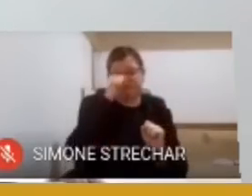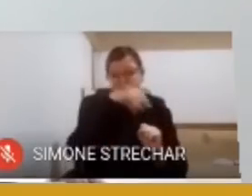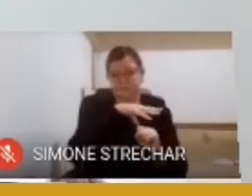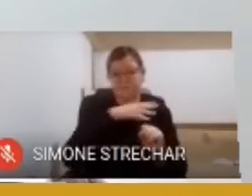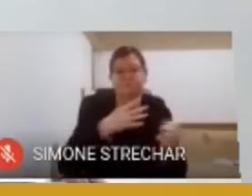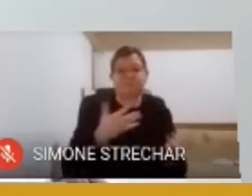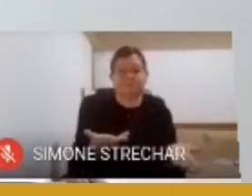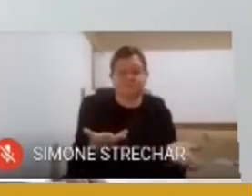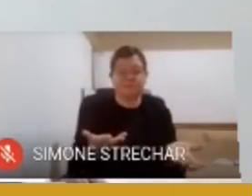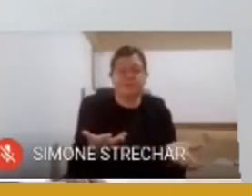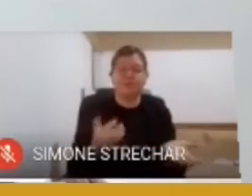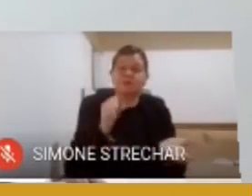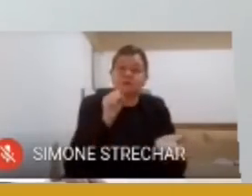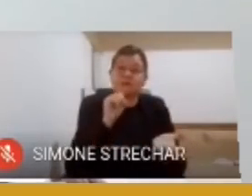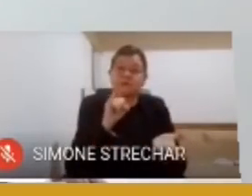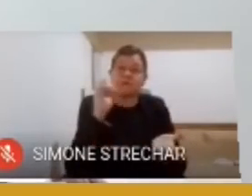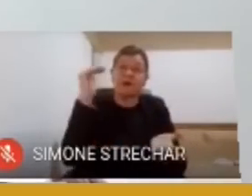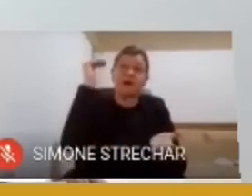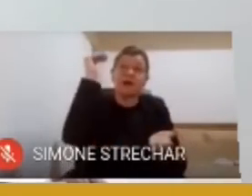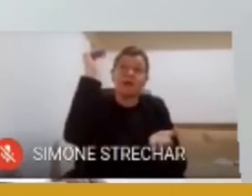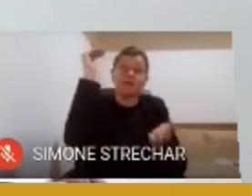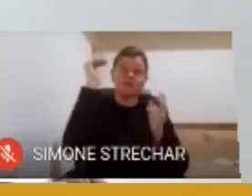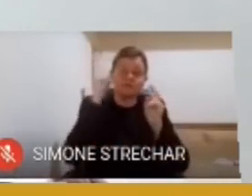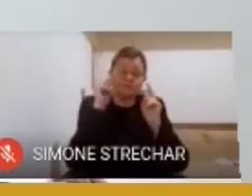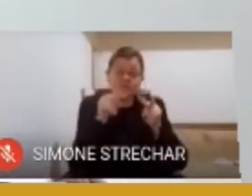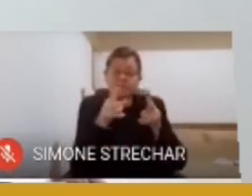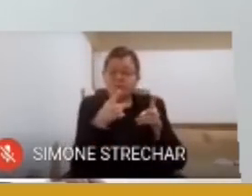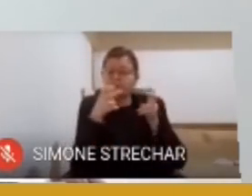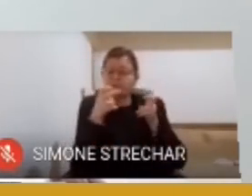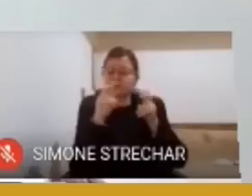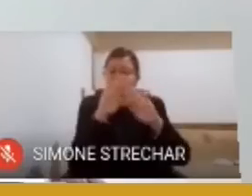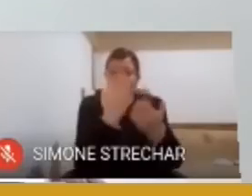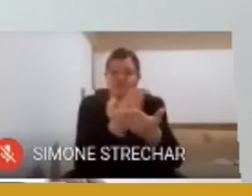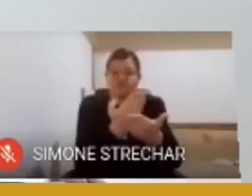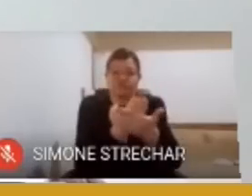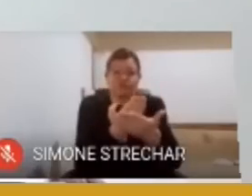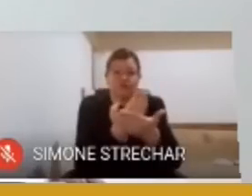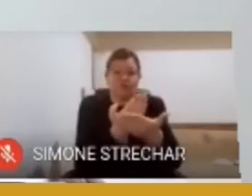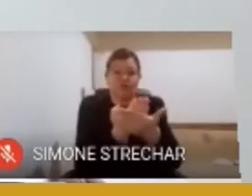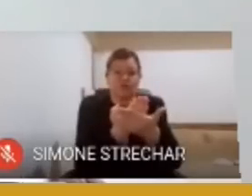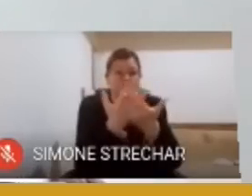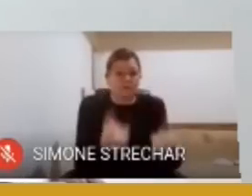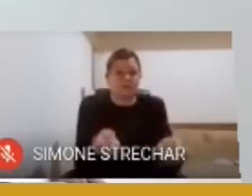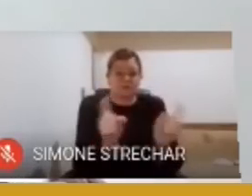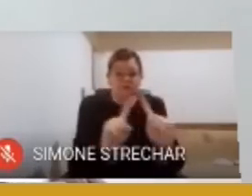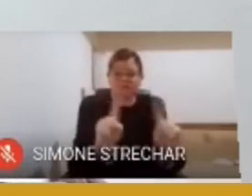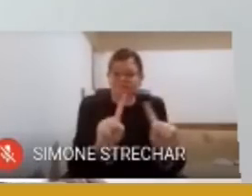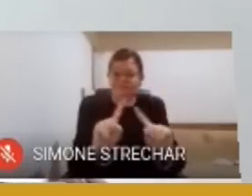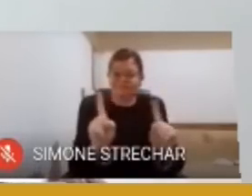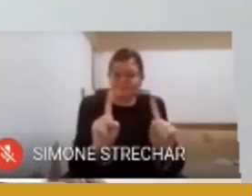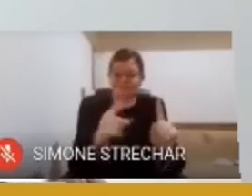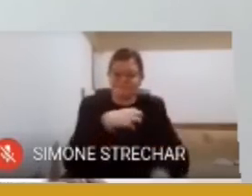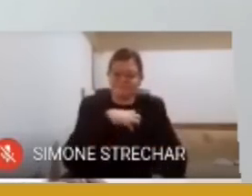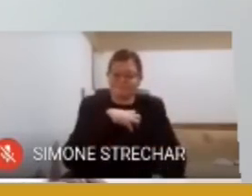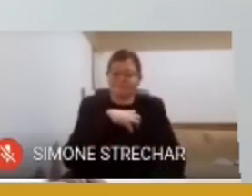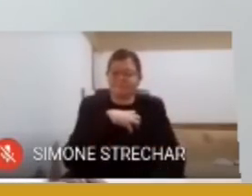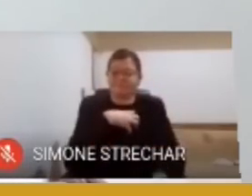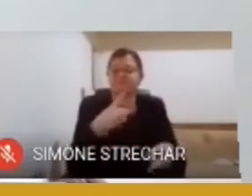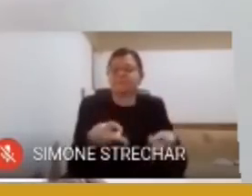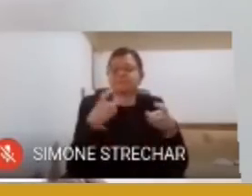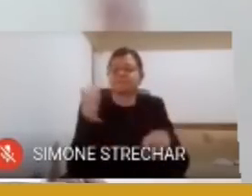que a escola demonstre esse posicionamento. Porque quando as crianças estão lá dentro de sala de aula, na atividade presencial, os pais,